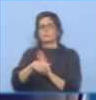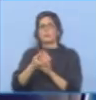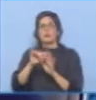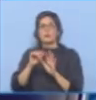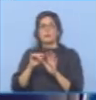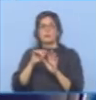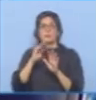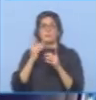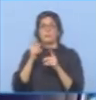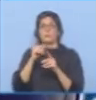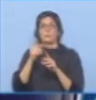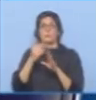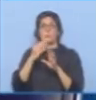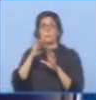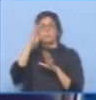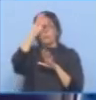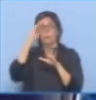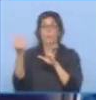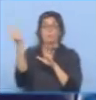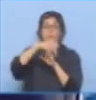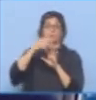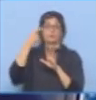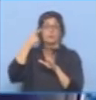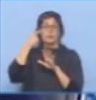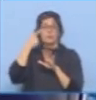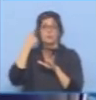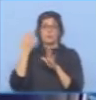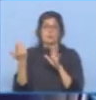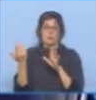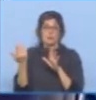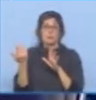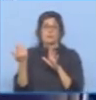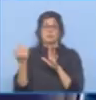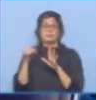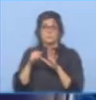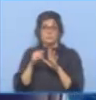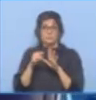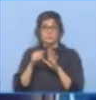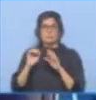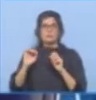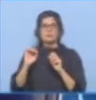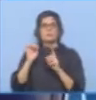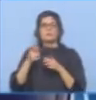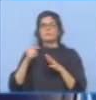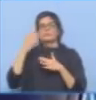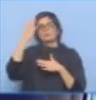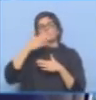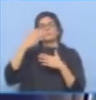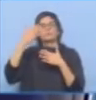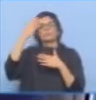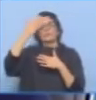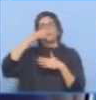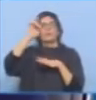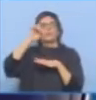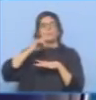ele chegue na quarta-feira, também é muito longe, não é? Sim. Mas na quinta-feira é que é o ato de início da jornada com o Papa, a Via Sacra, mas já foi referida, e